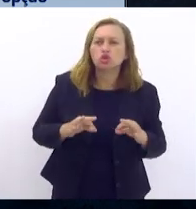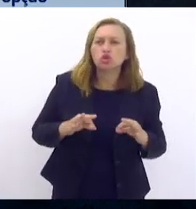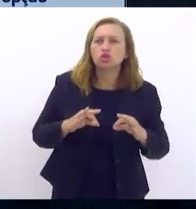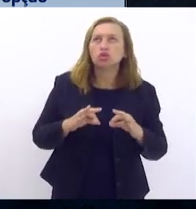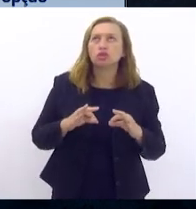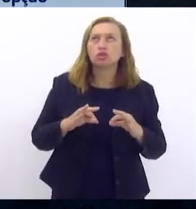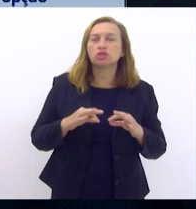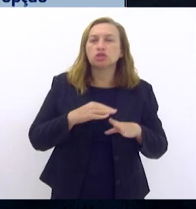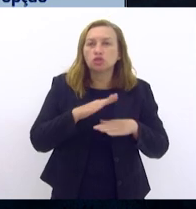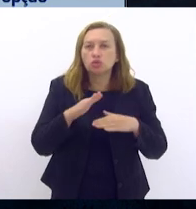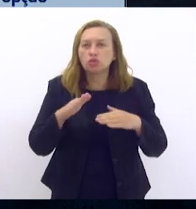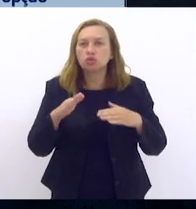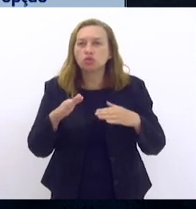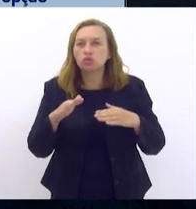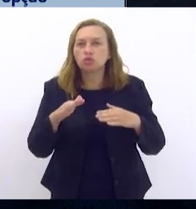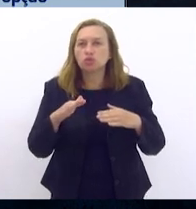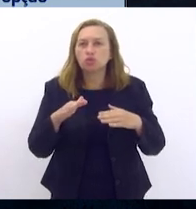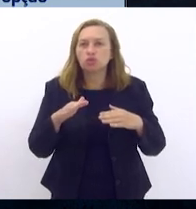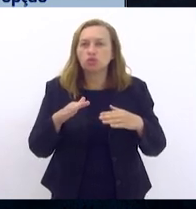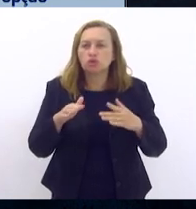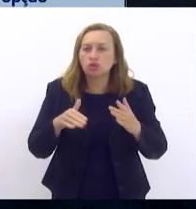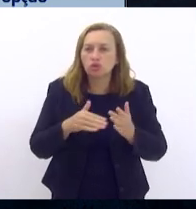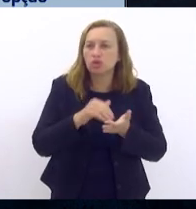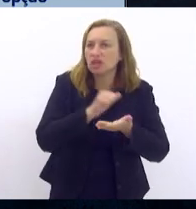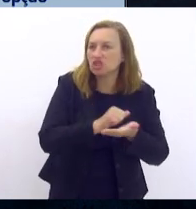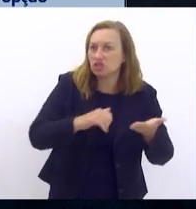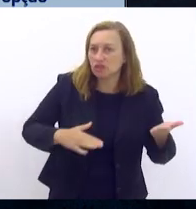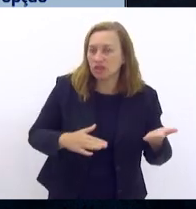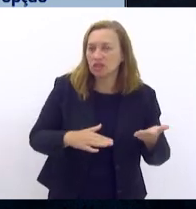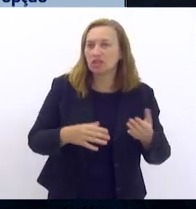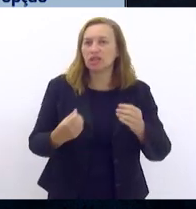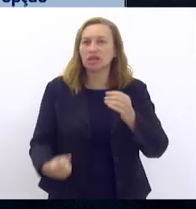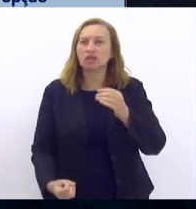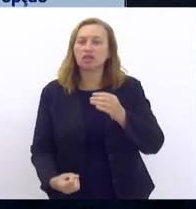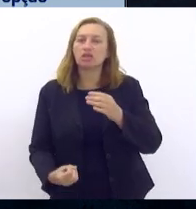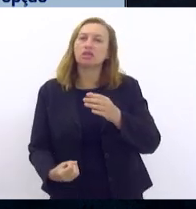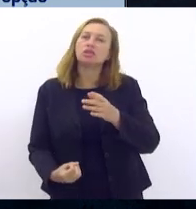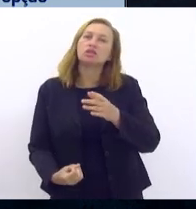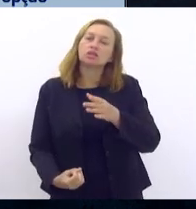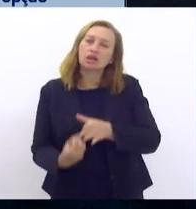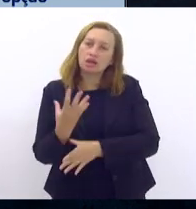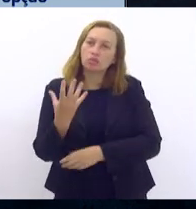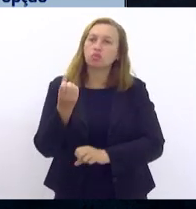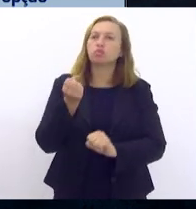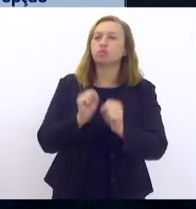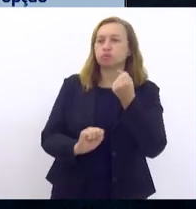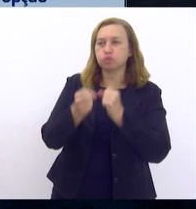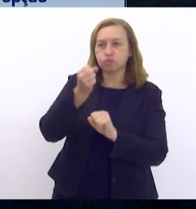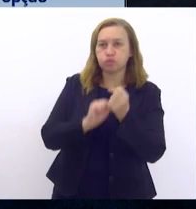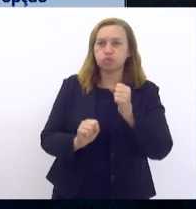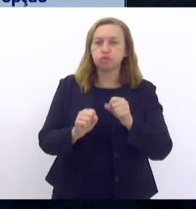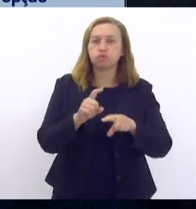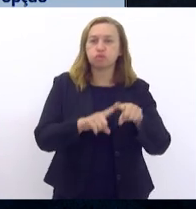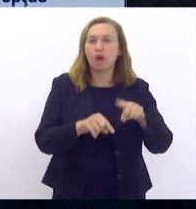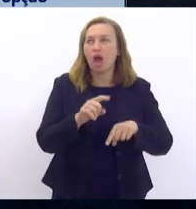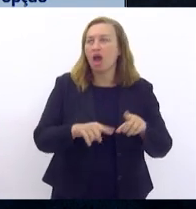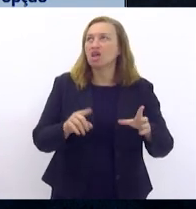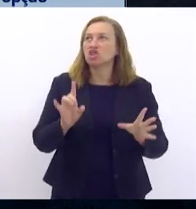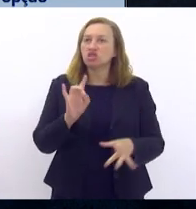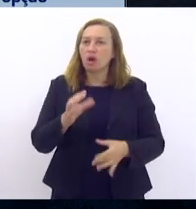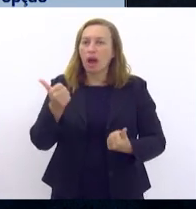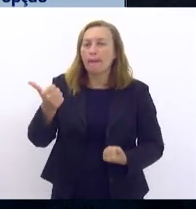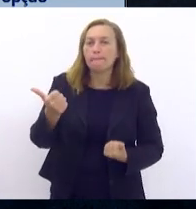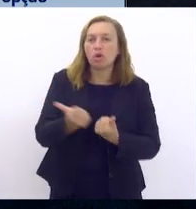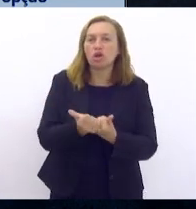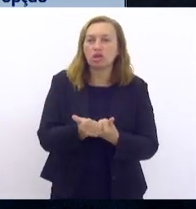o Ato da Ato declaratório dos Fabricantes e embaladores porque a gente sabe que não basta dizer que tá